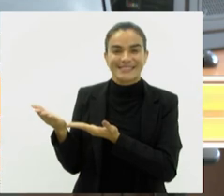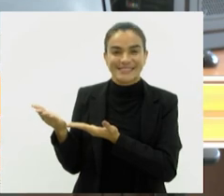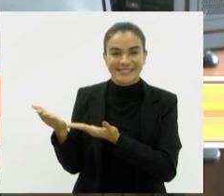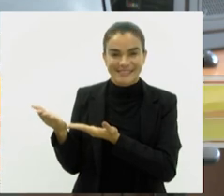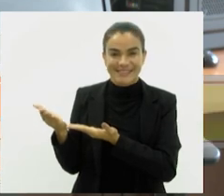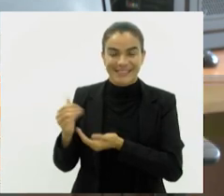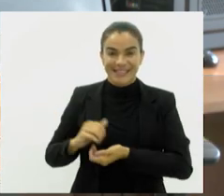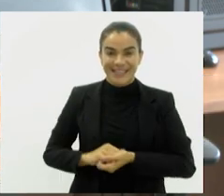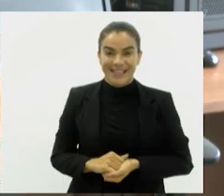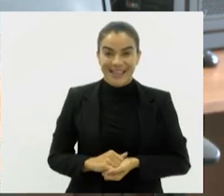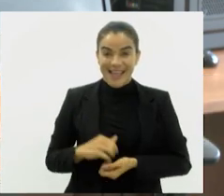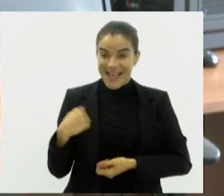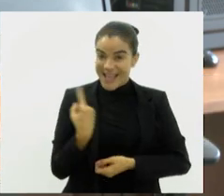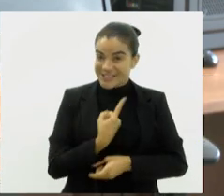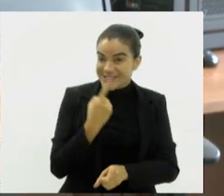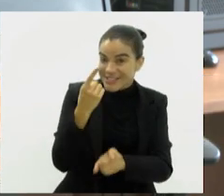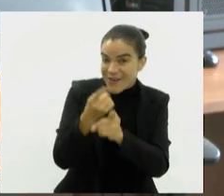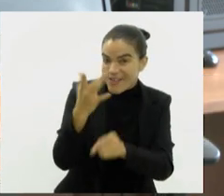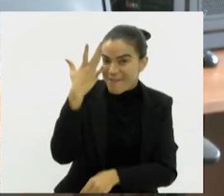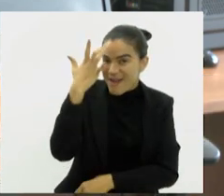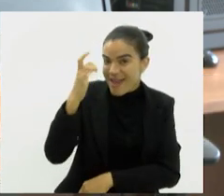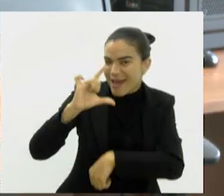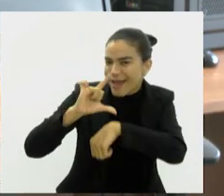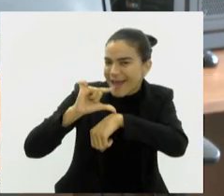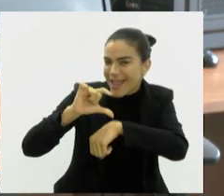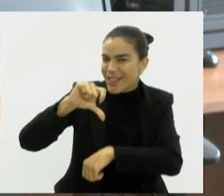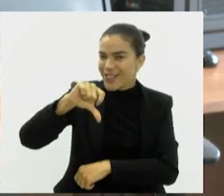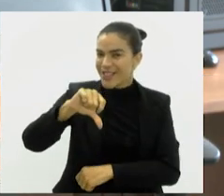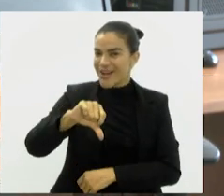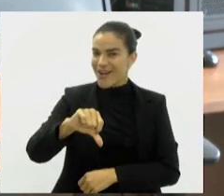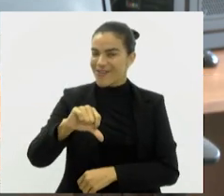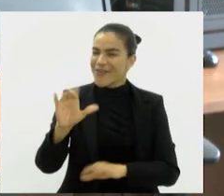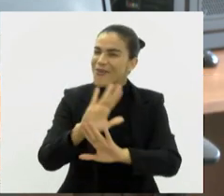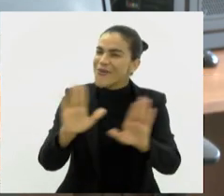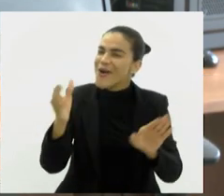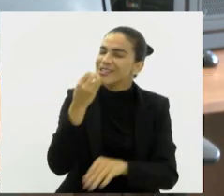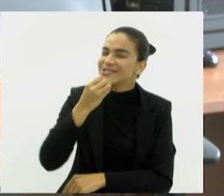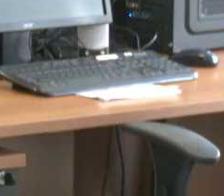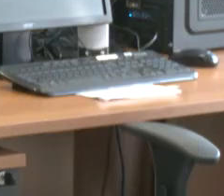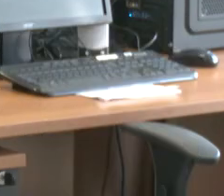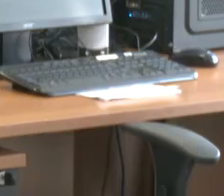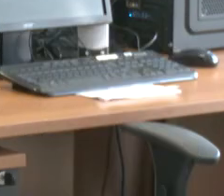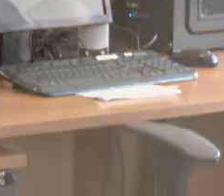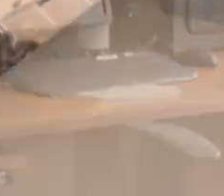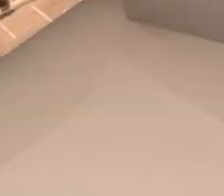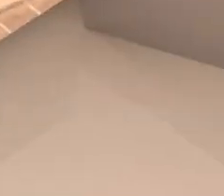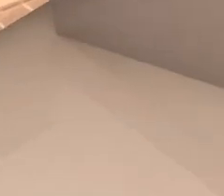tvalerj@alerj.rj.gov.br. A gente se encontra amanhã às 9 horas. Um ótimo dia para você!